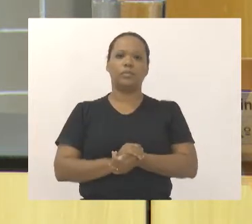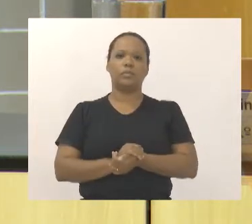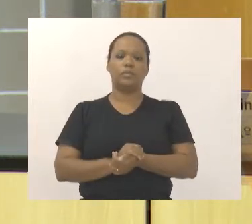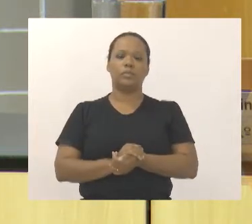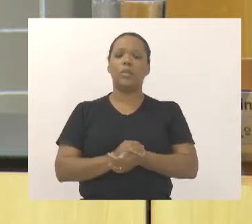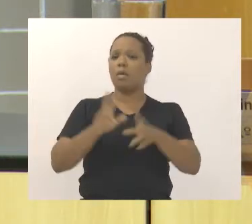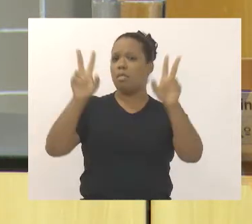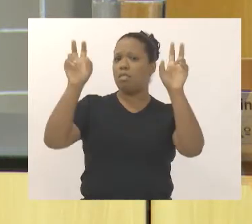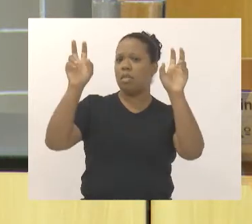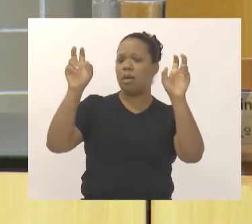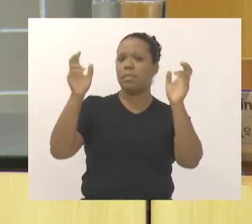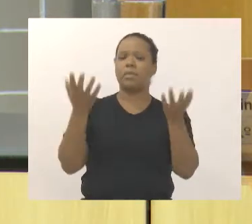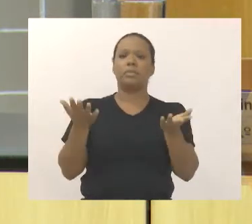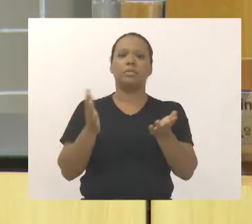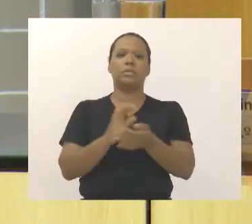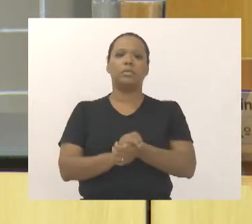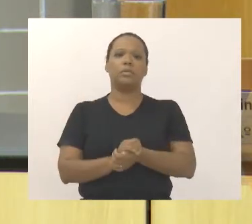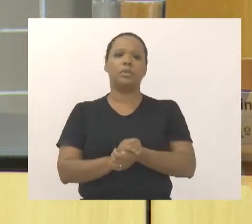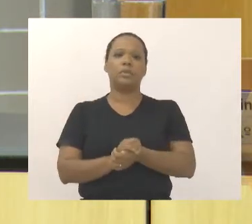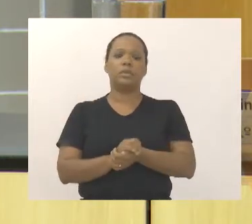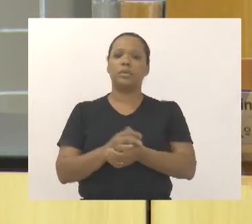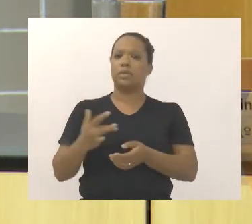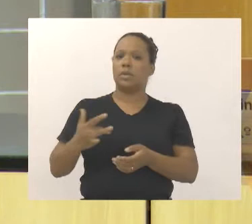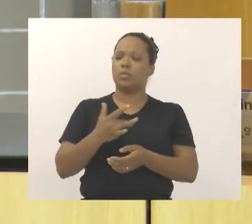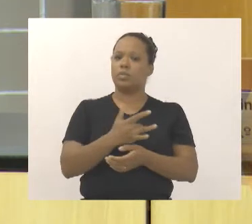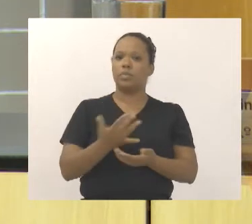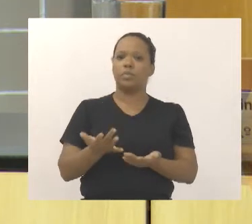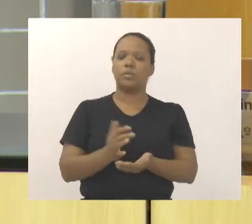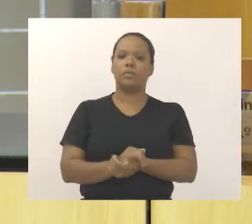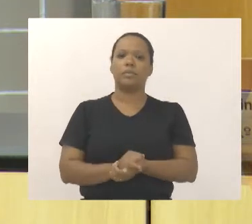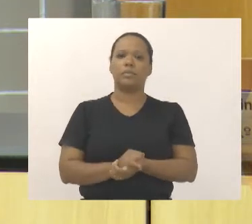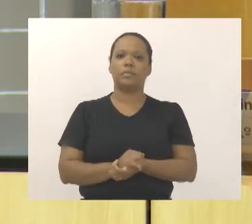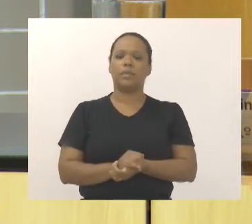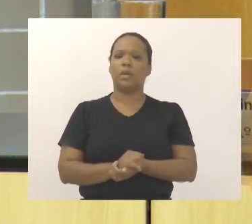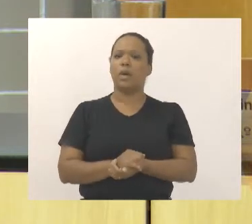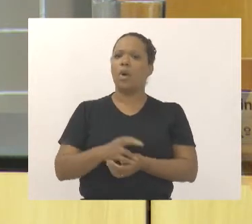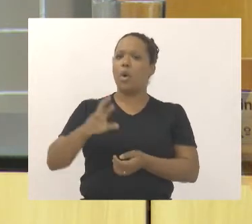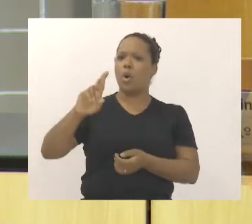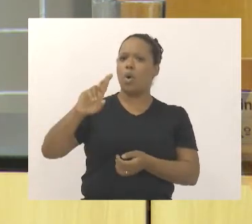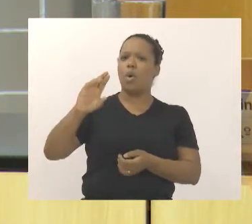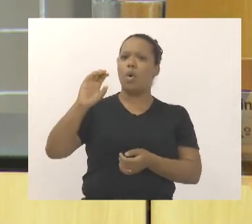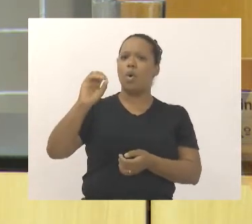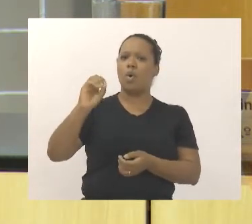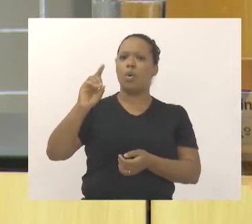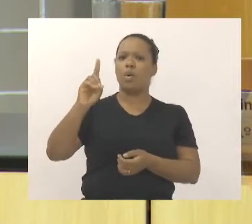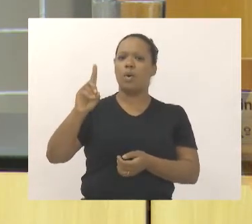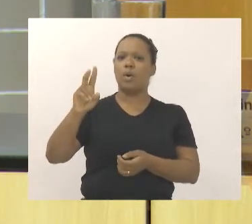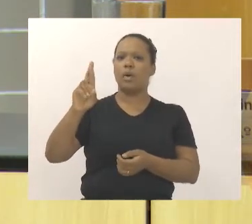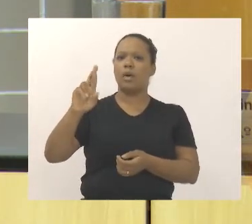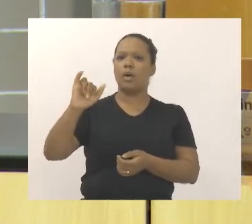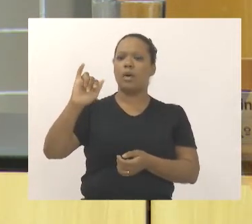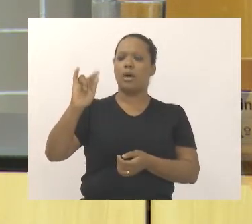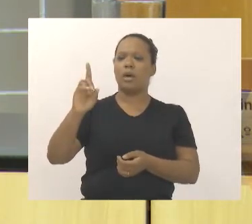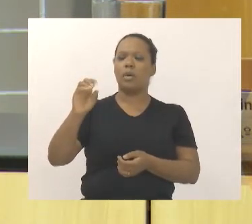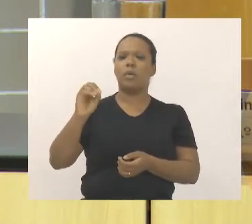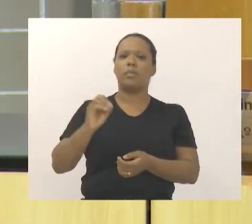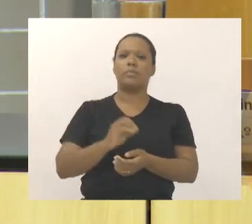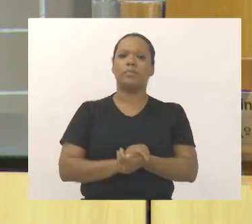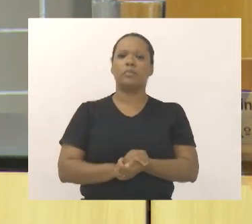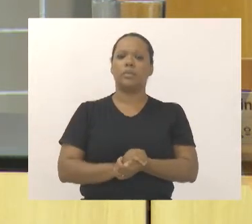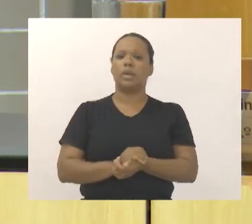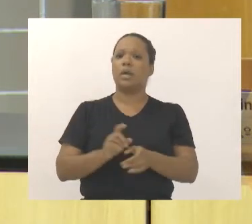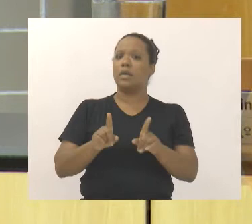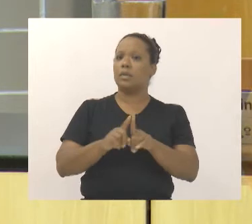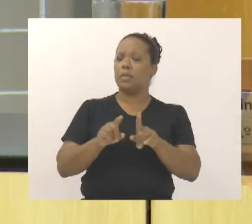os médicos. Então, eu, como ouvi o doutor Rodrigo Salomão, como também gostei muito de ouvir